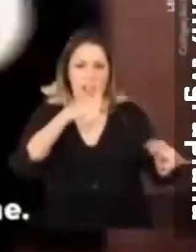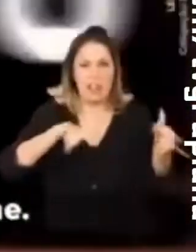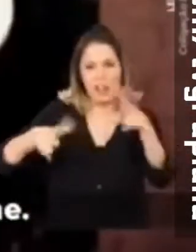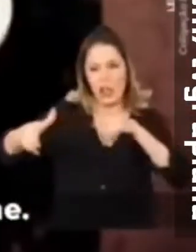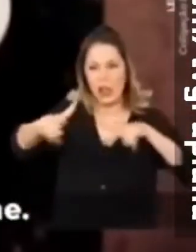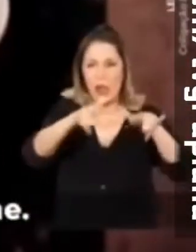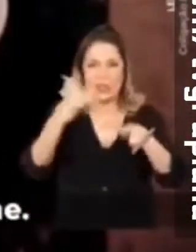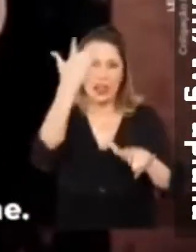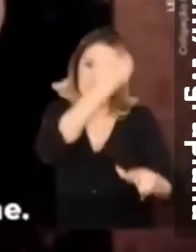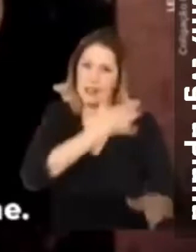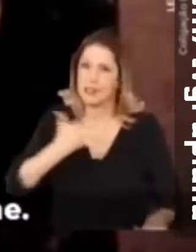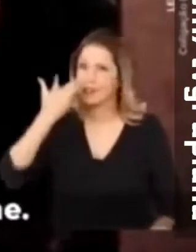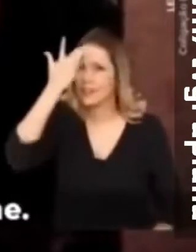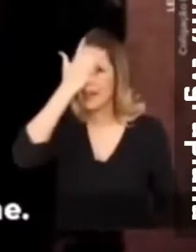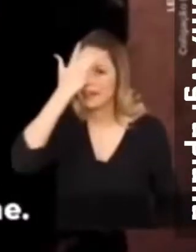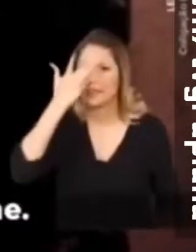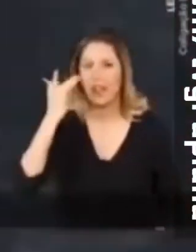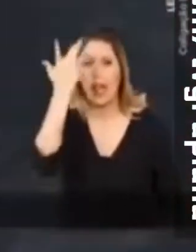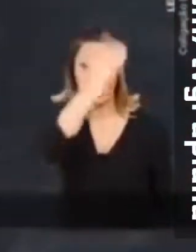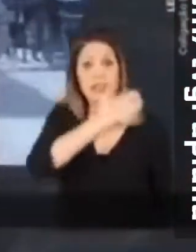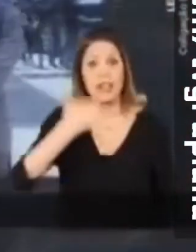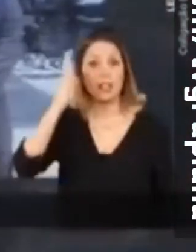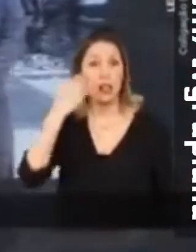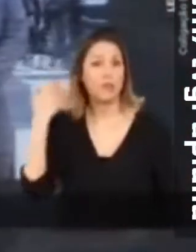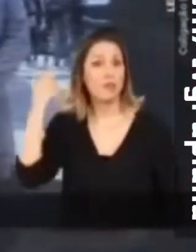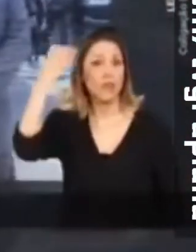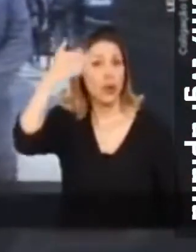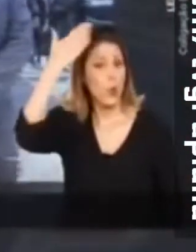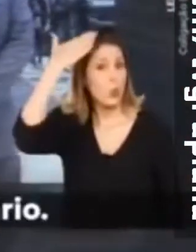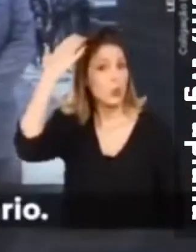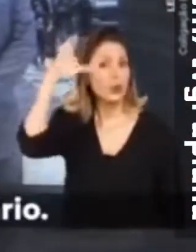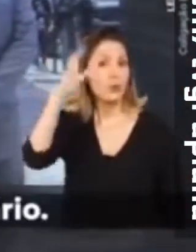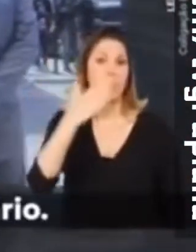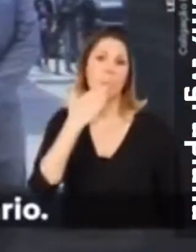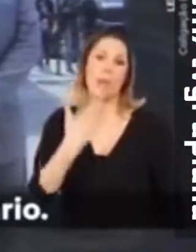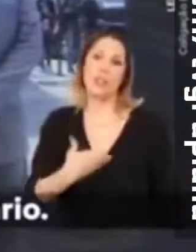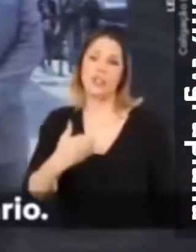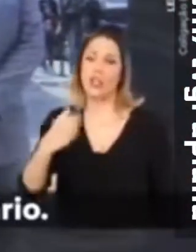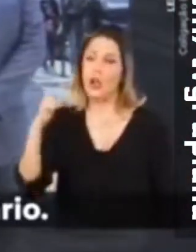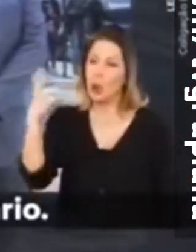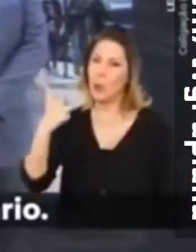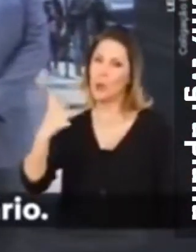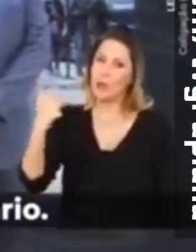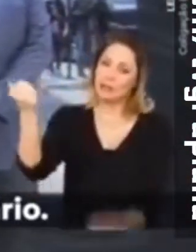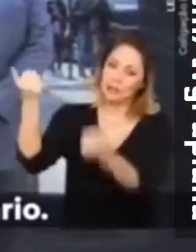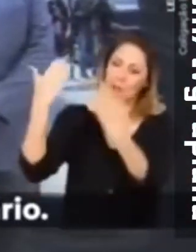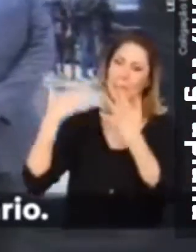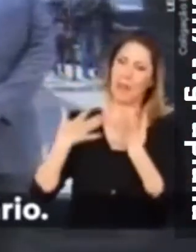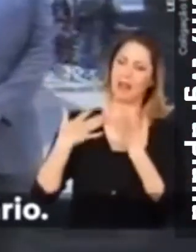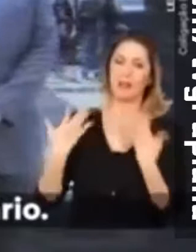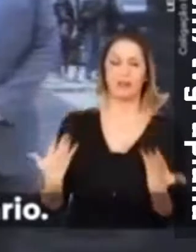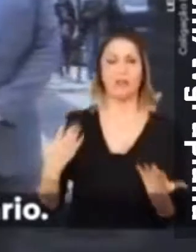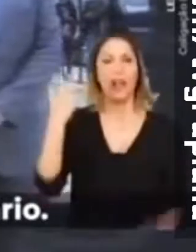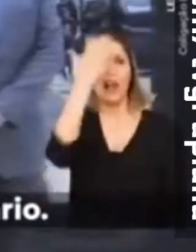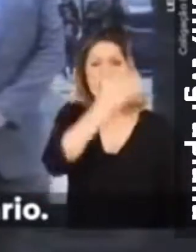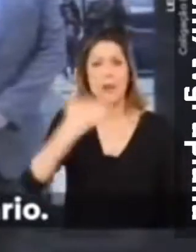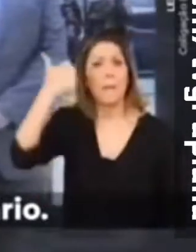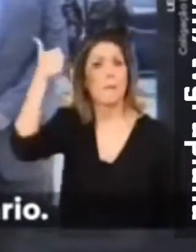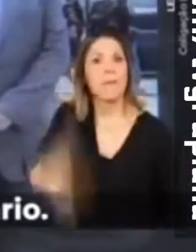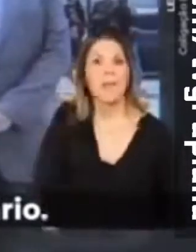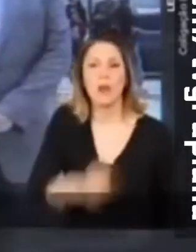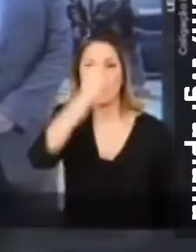de Lula age como um fantoche. Durante toda a sua campanha, Haddad foi a Curitiba pedir a bênção do